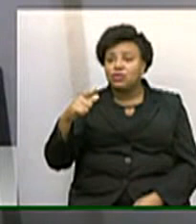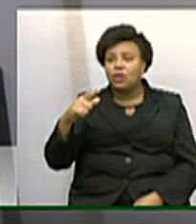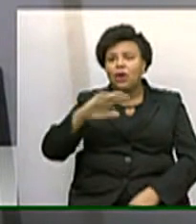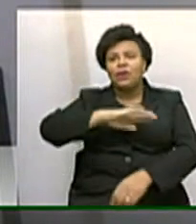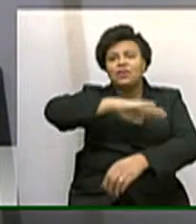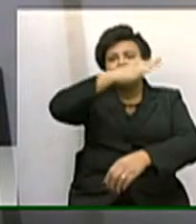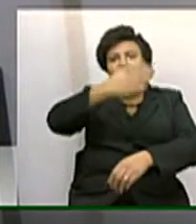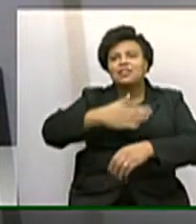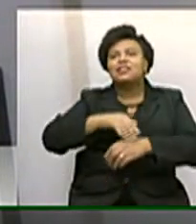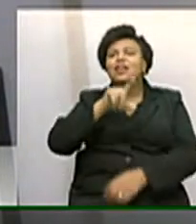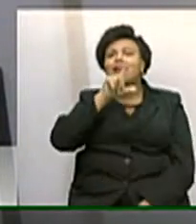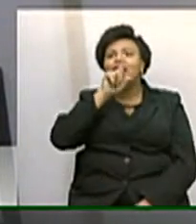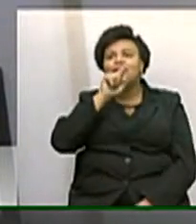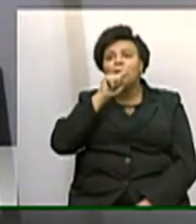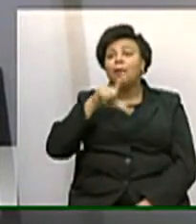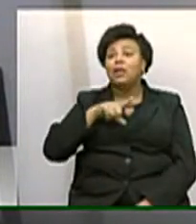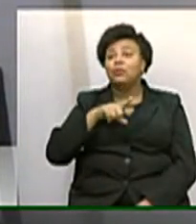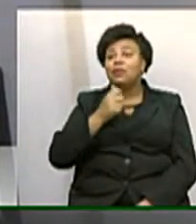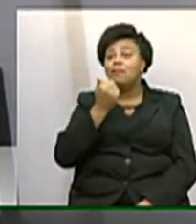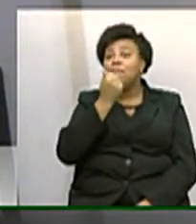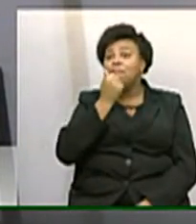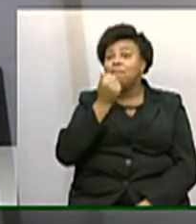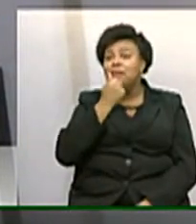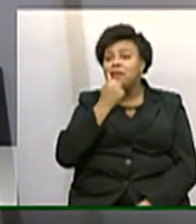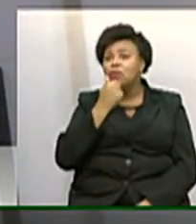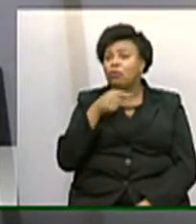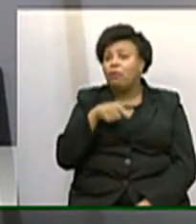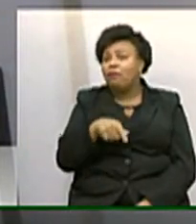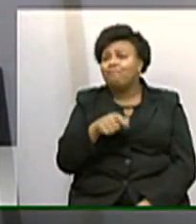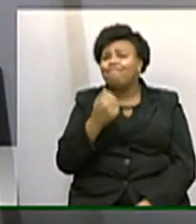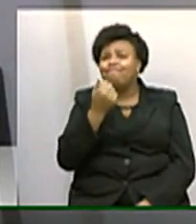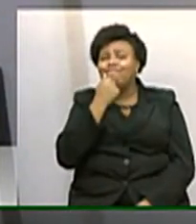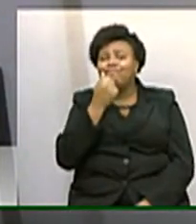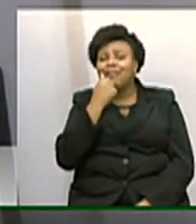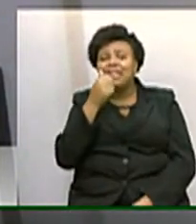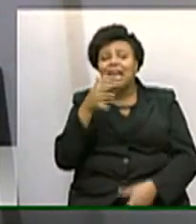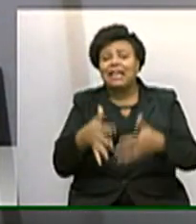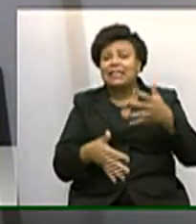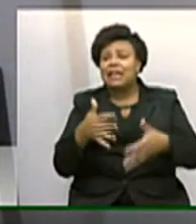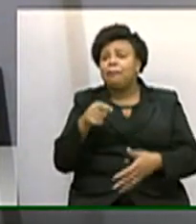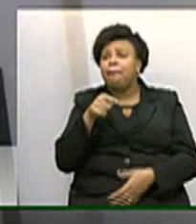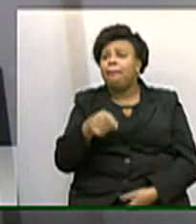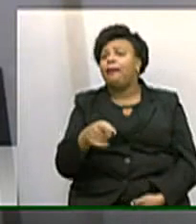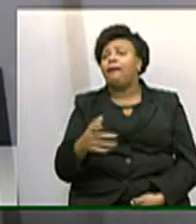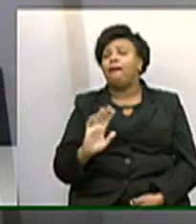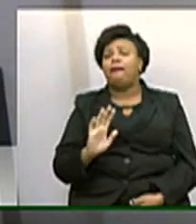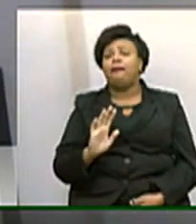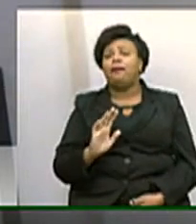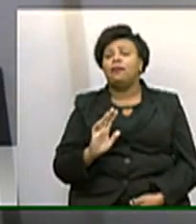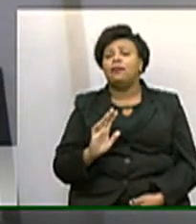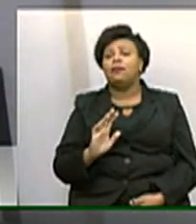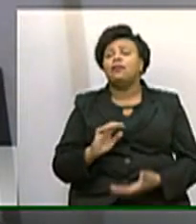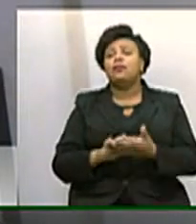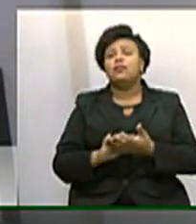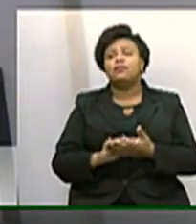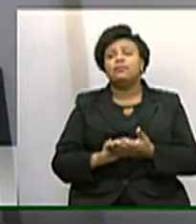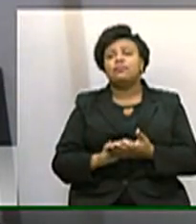barreira, e tem umas pedras ali que até agora foram incapazes de levar lá,